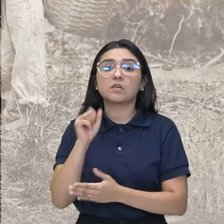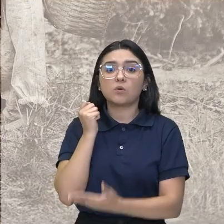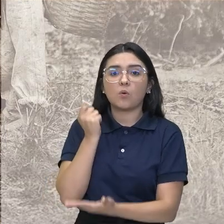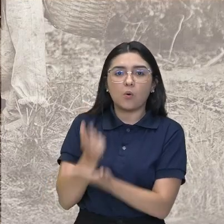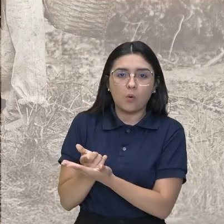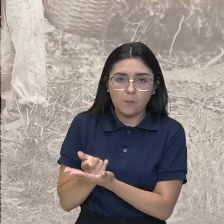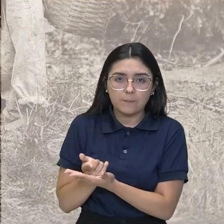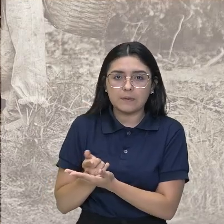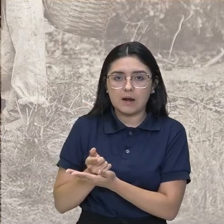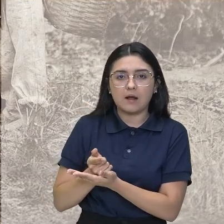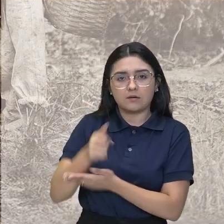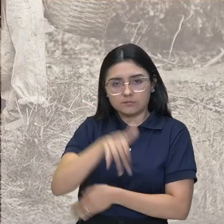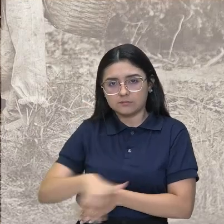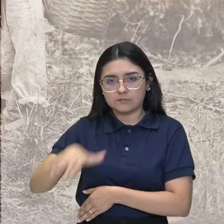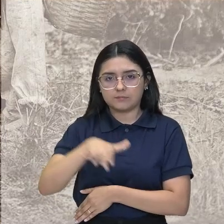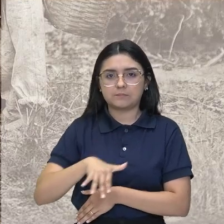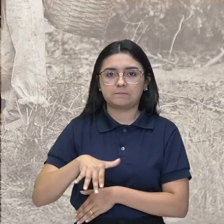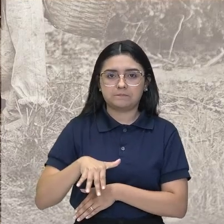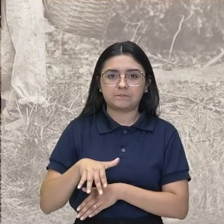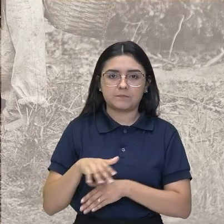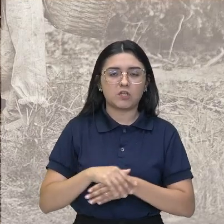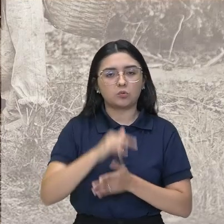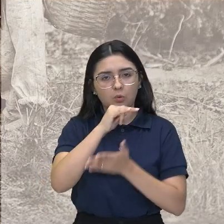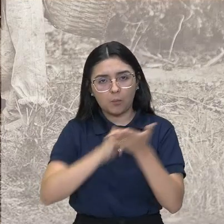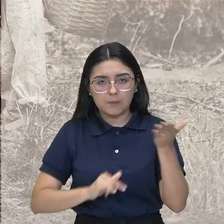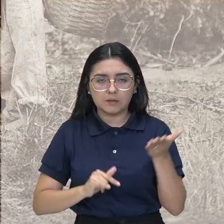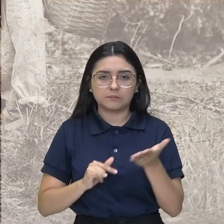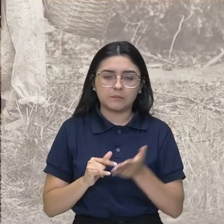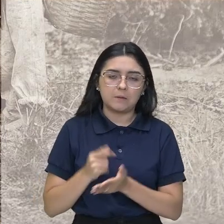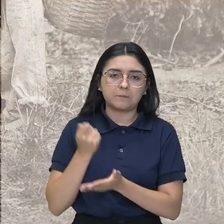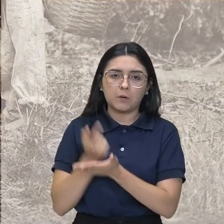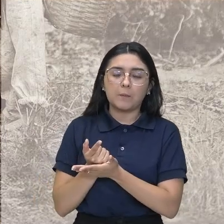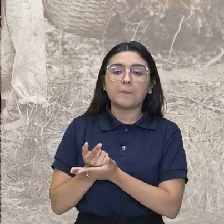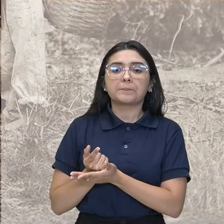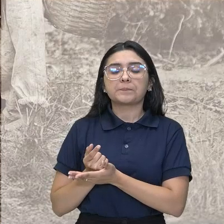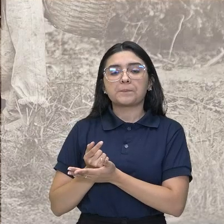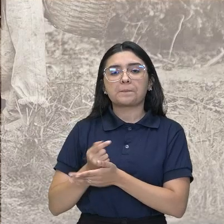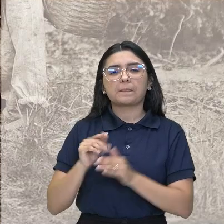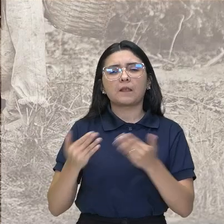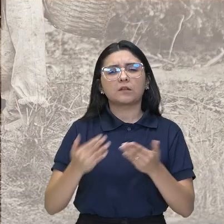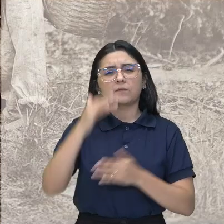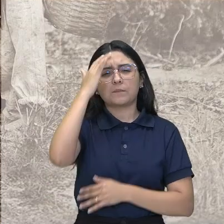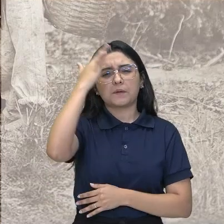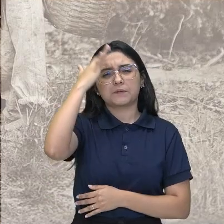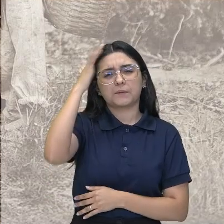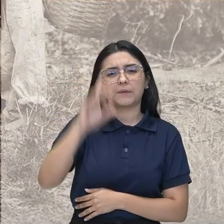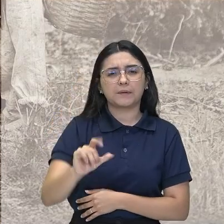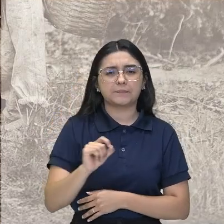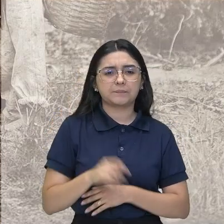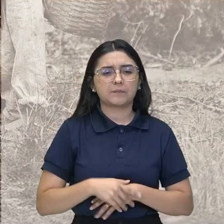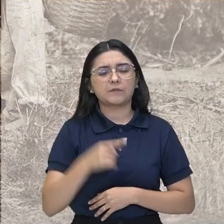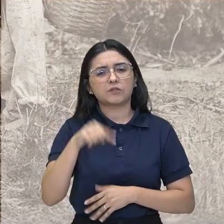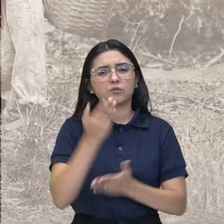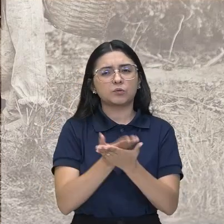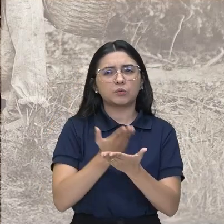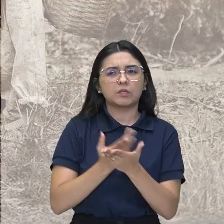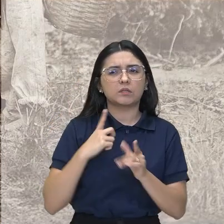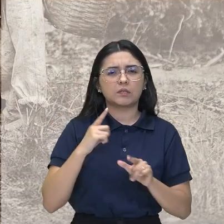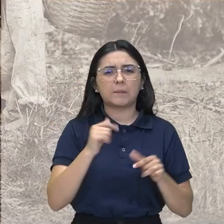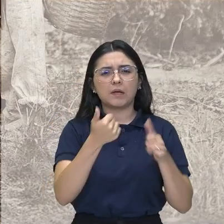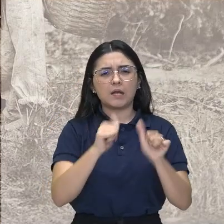de compra, ao recibo de compra. E isso, vocês devem imaginar, estudando e analisando o